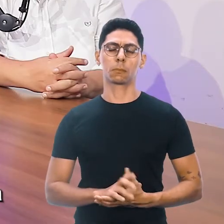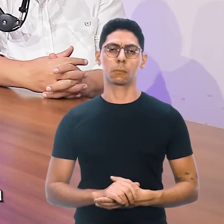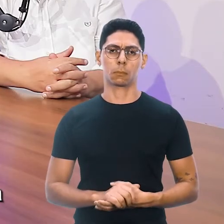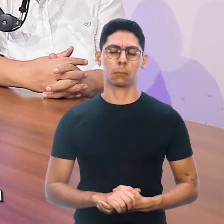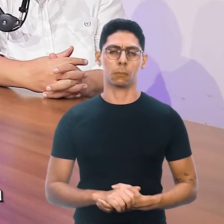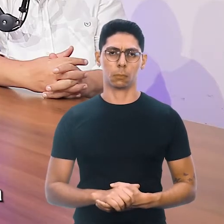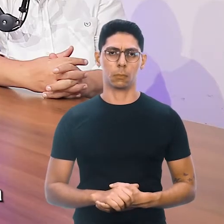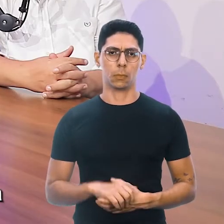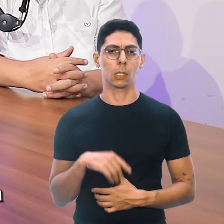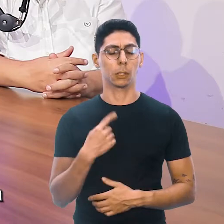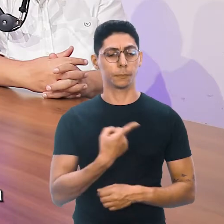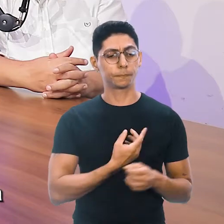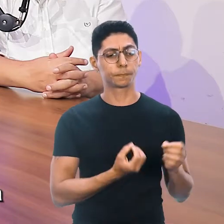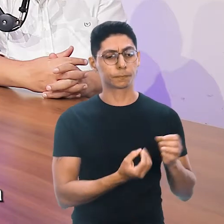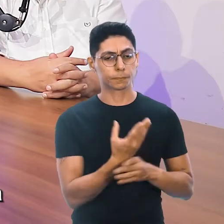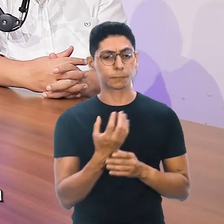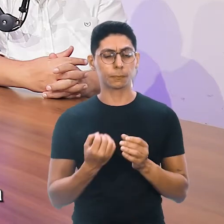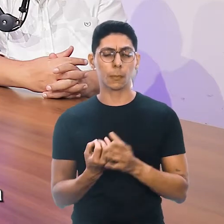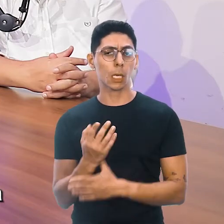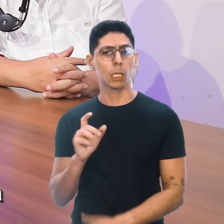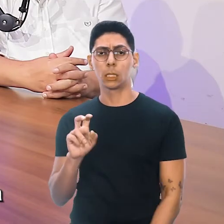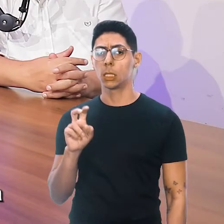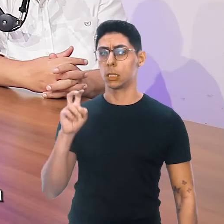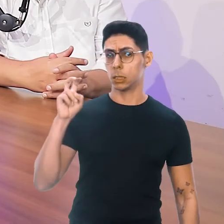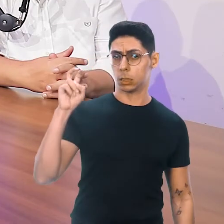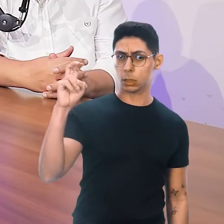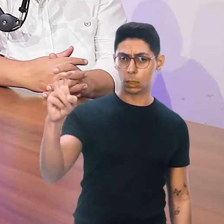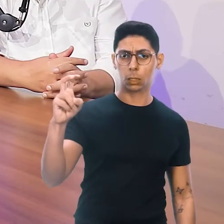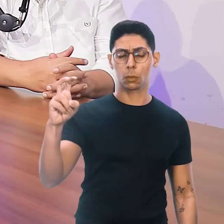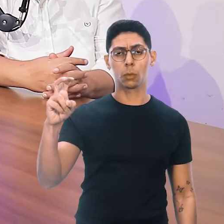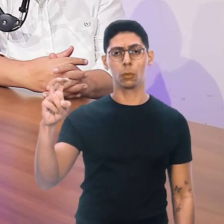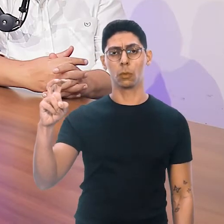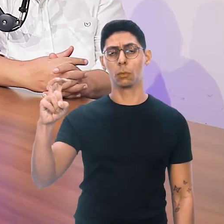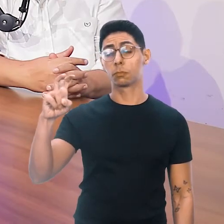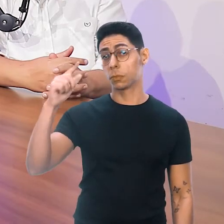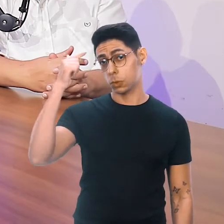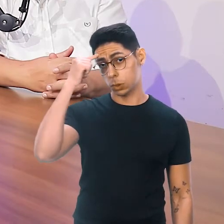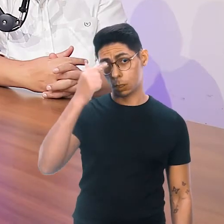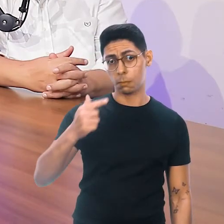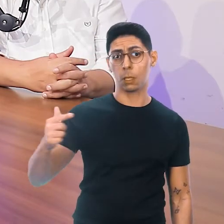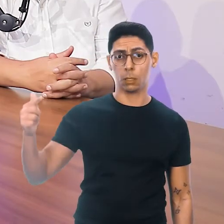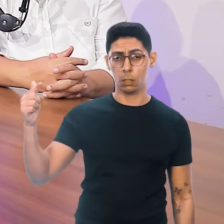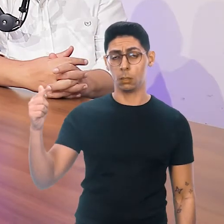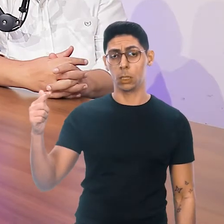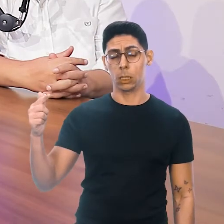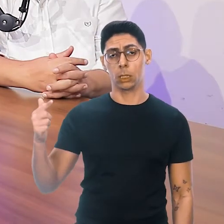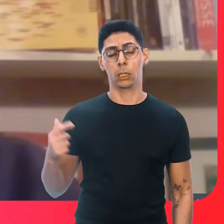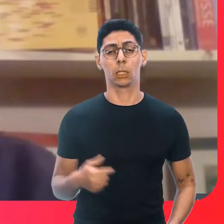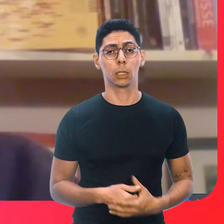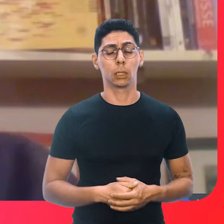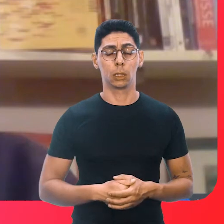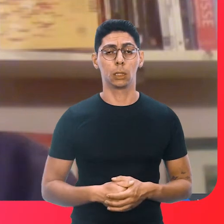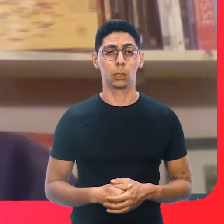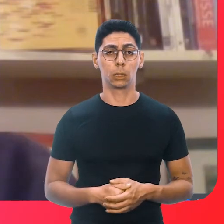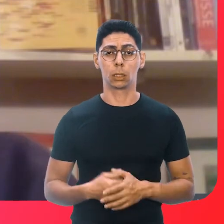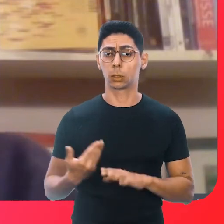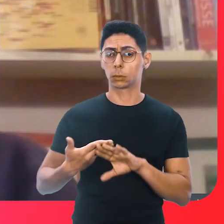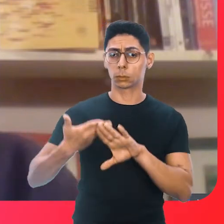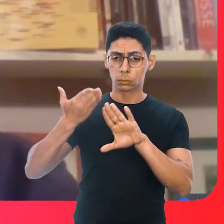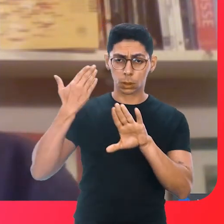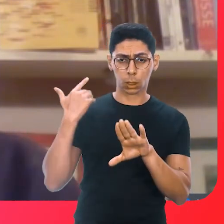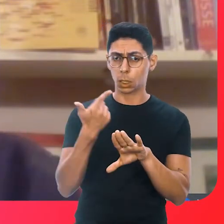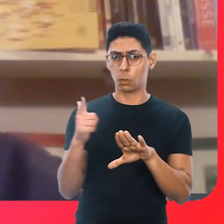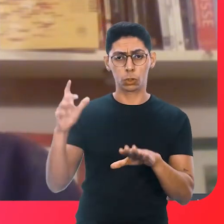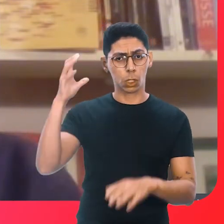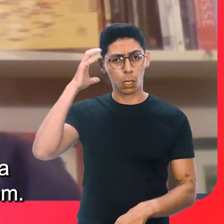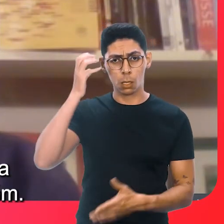e a gente produzia 5 programas por semana, né? 5 programas por semana. Na época não tínhamos podcast,